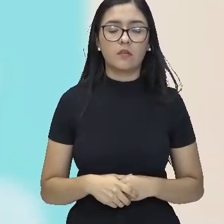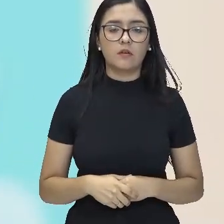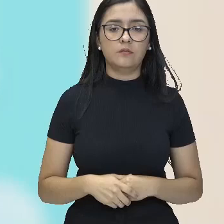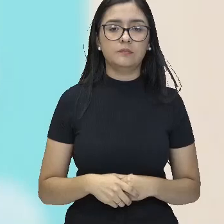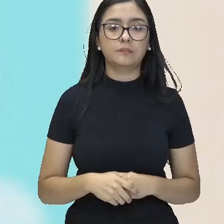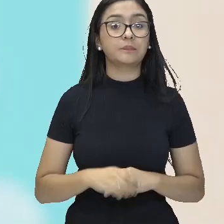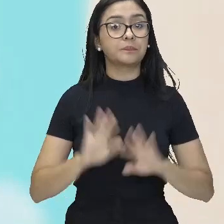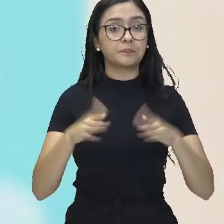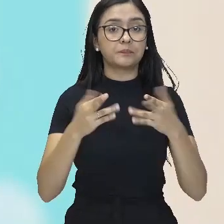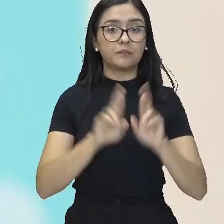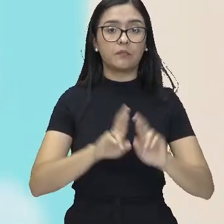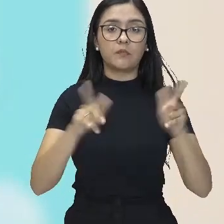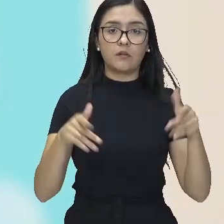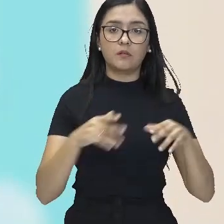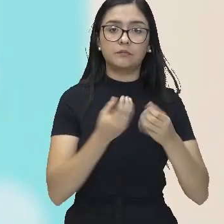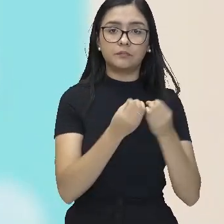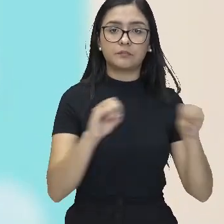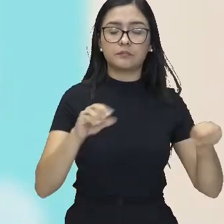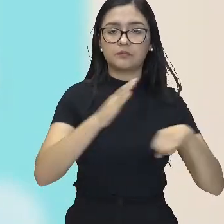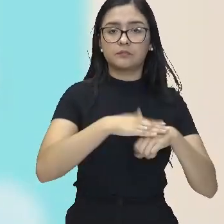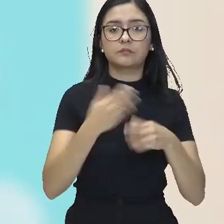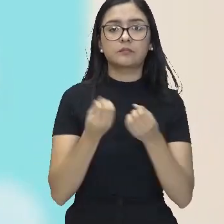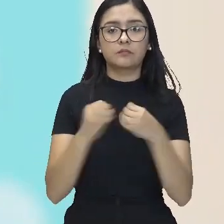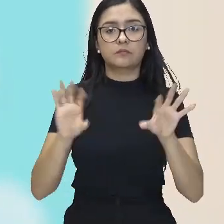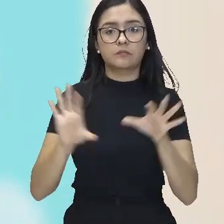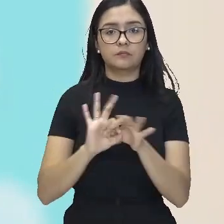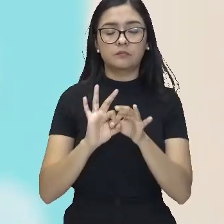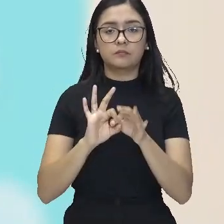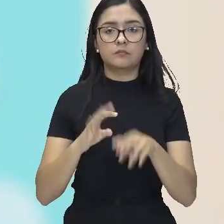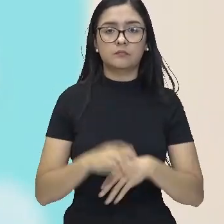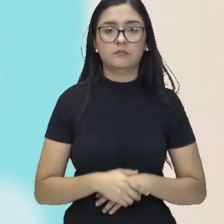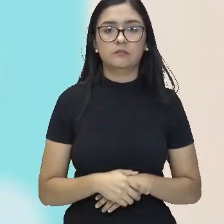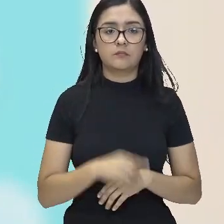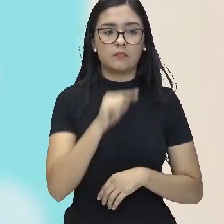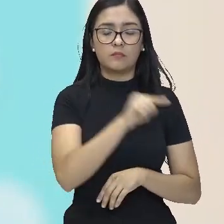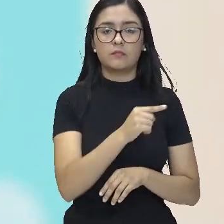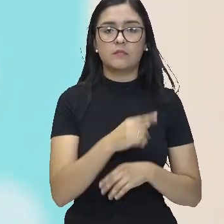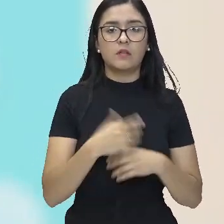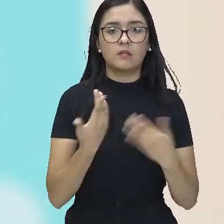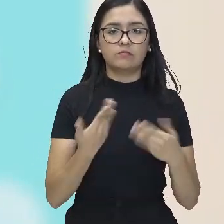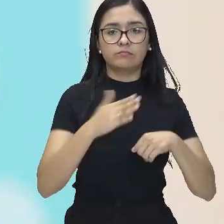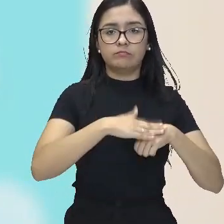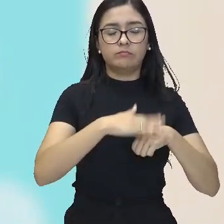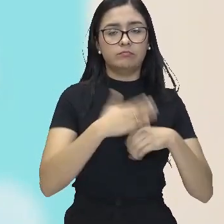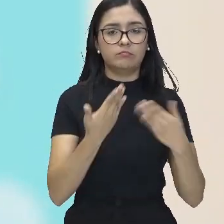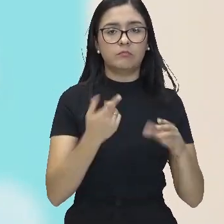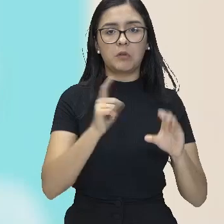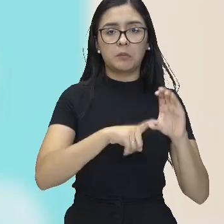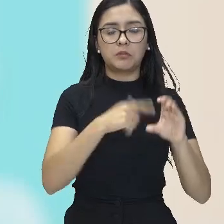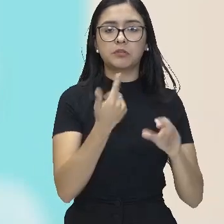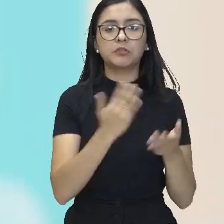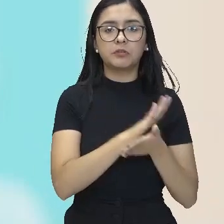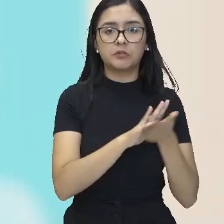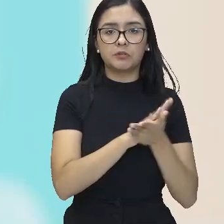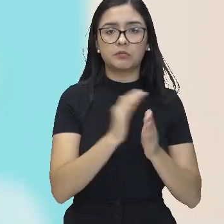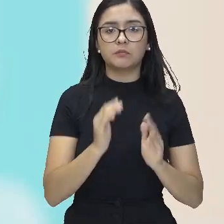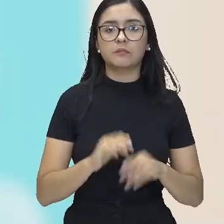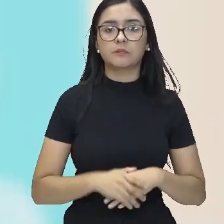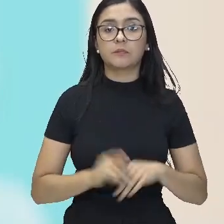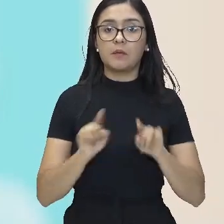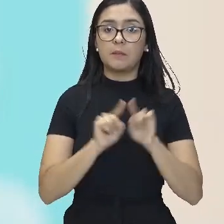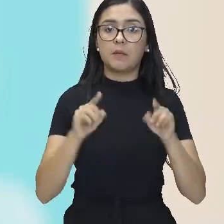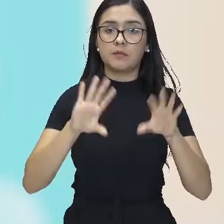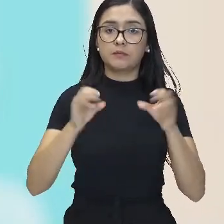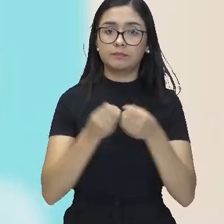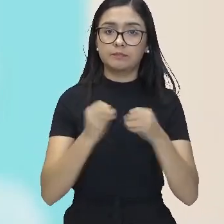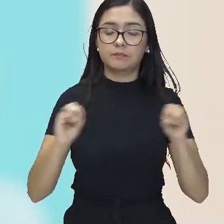esta é a diferença, coordenada e subordinada. Uma não depende de outra oração, a subordinada ela vai